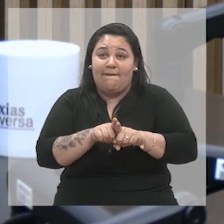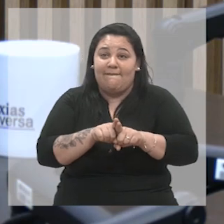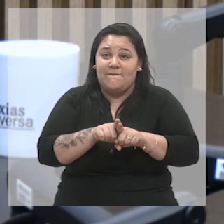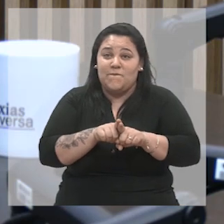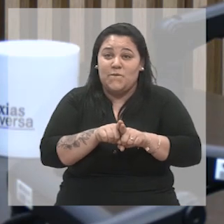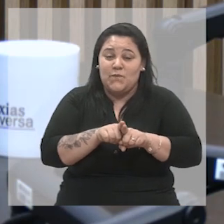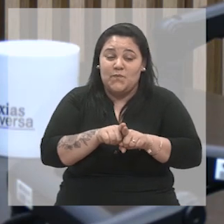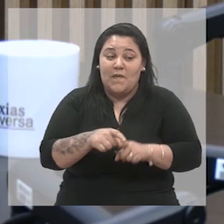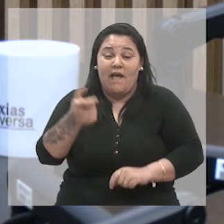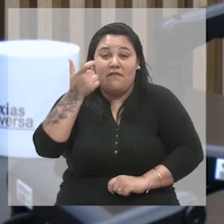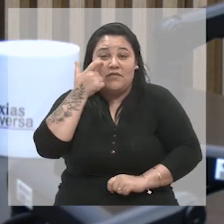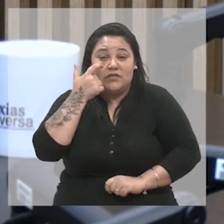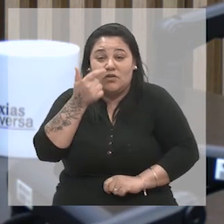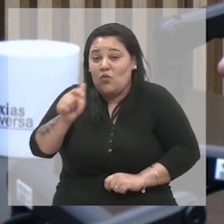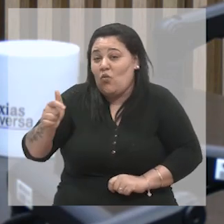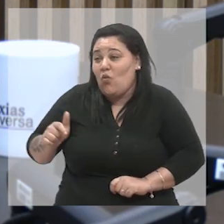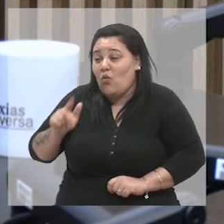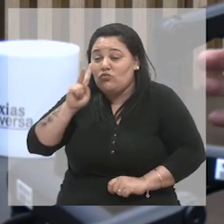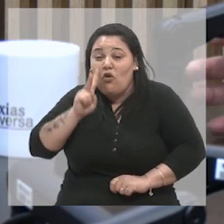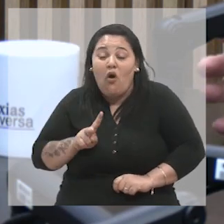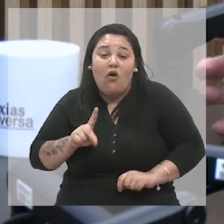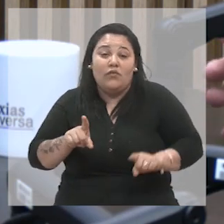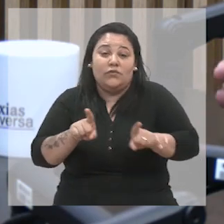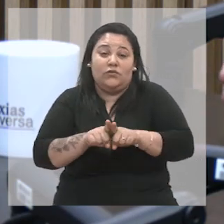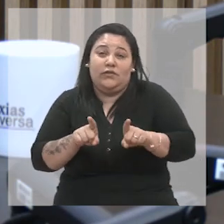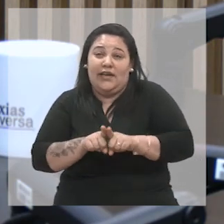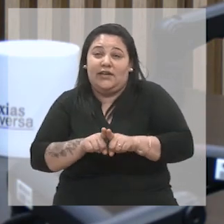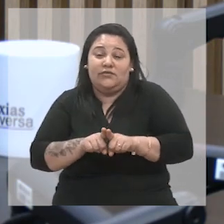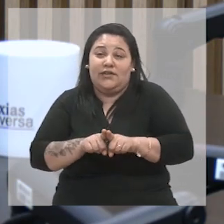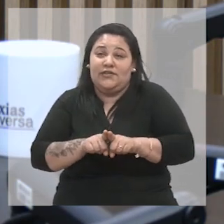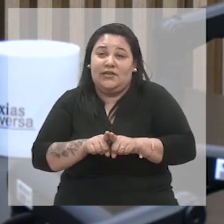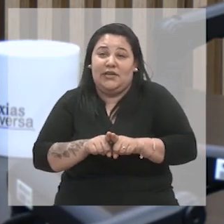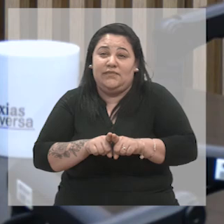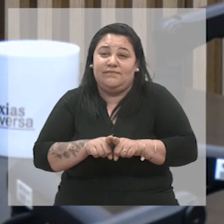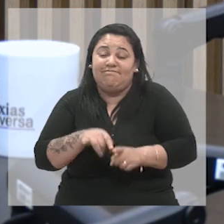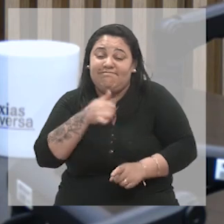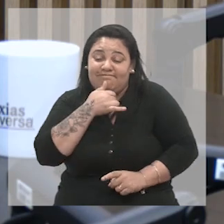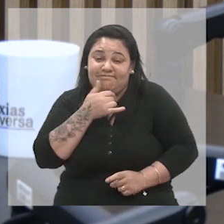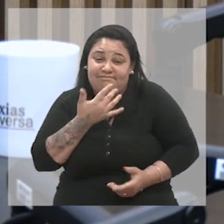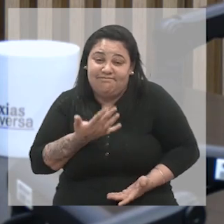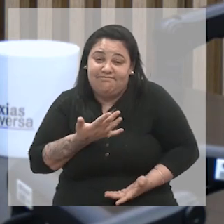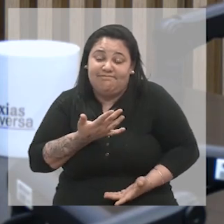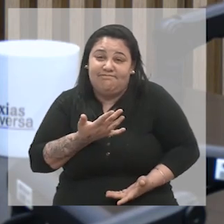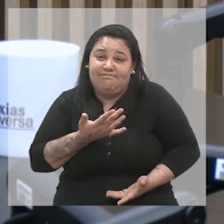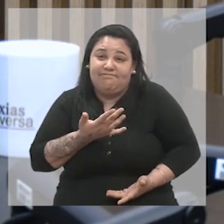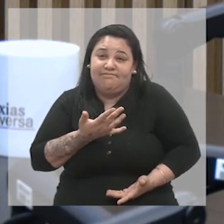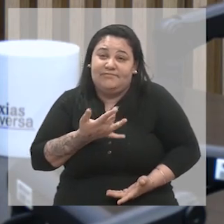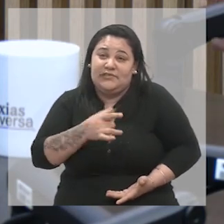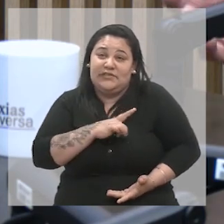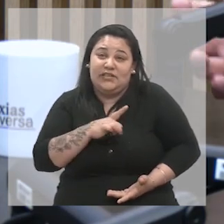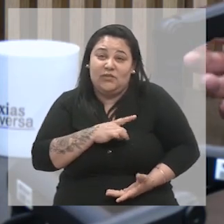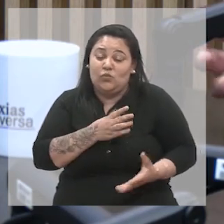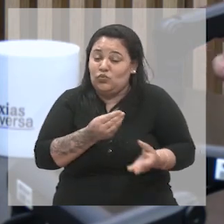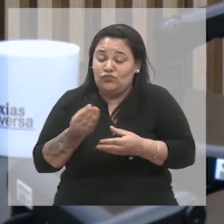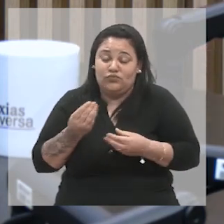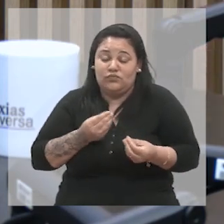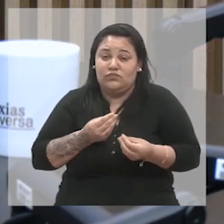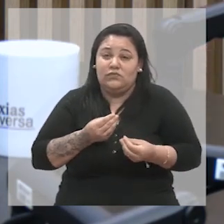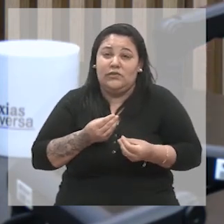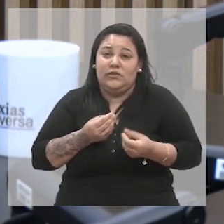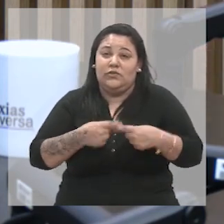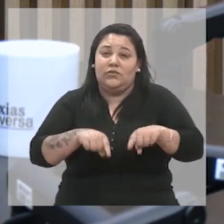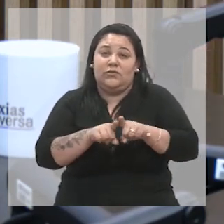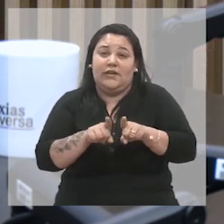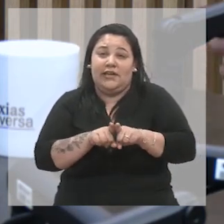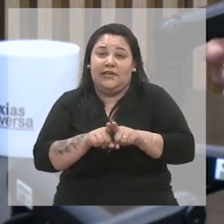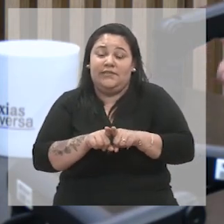nessa modalidade é vista com outros olhos fora daqui, né? E infelizmente a gente tem uma liga nacional com um volume grande, até